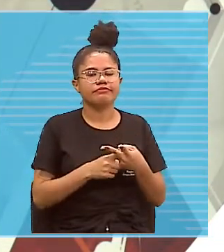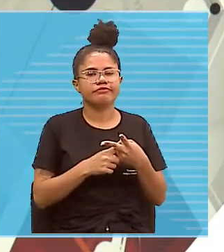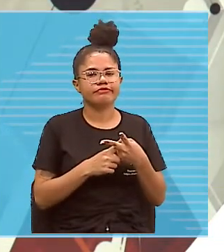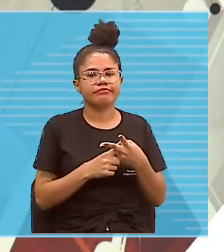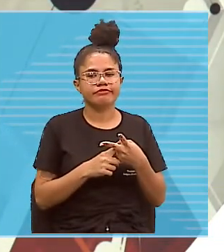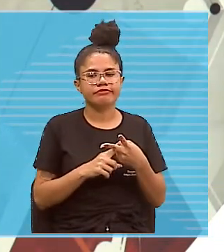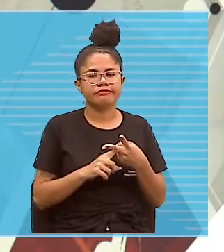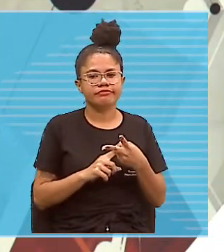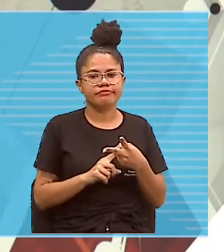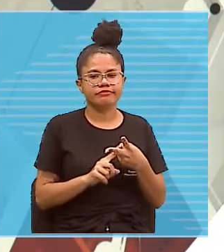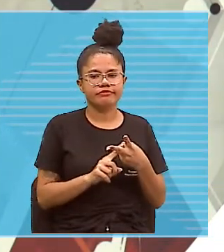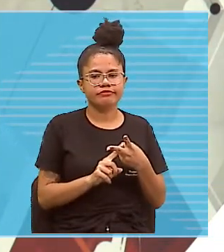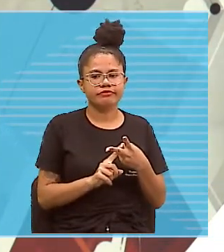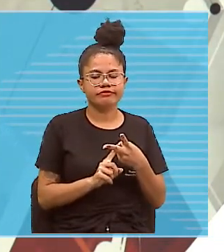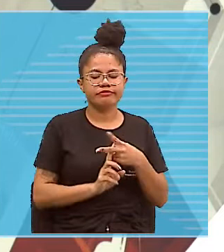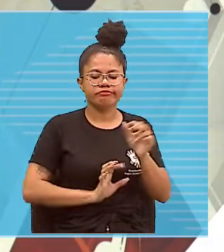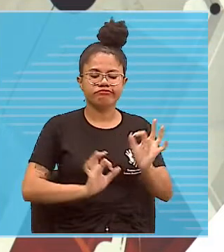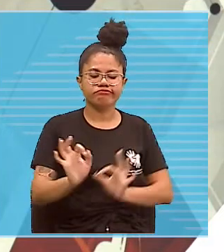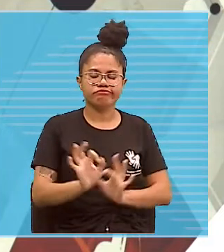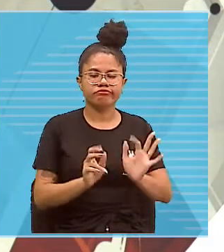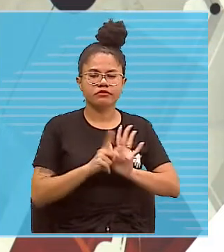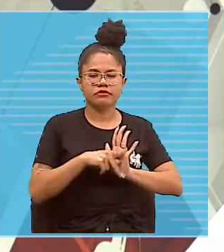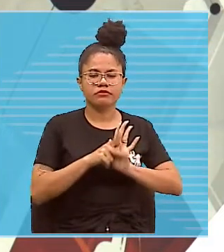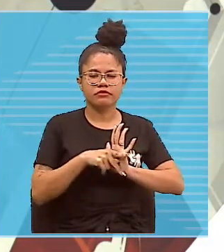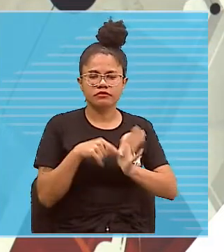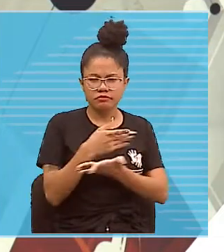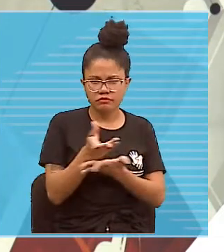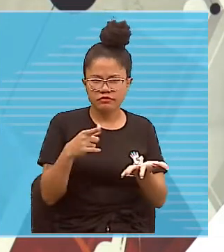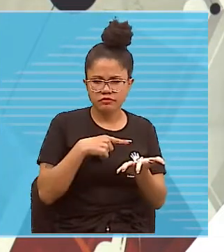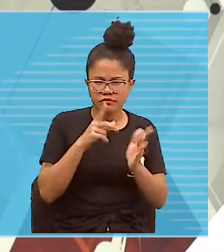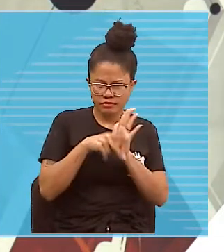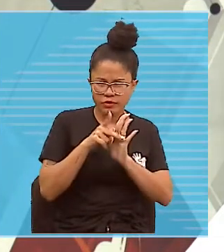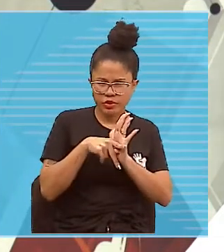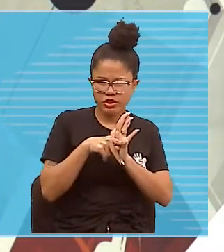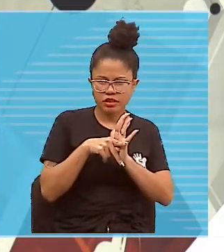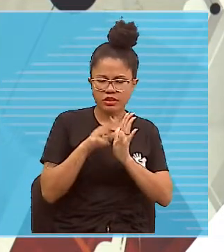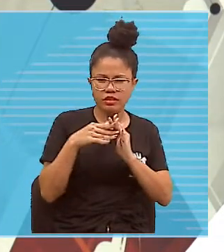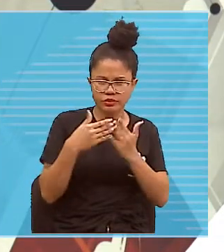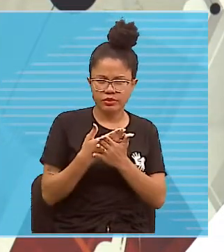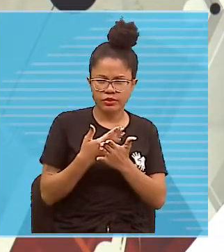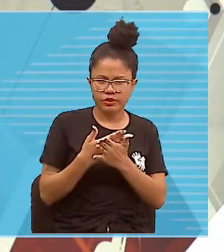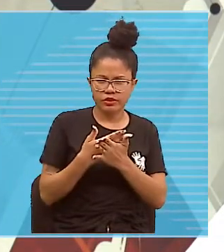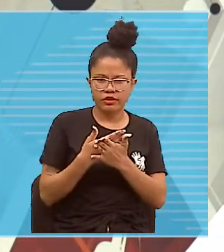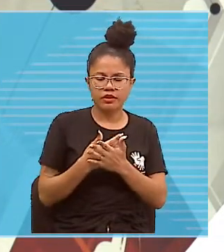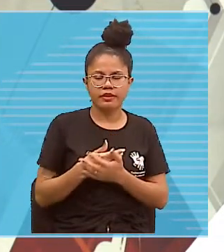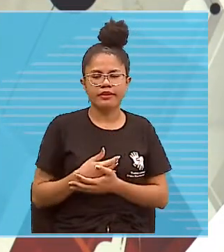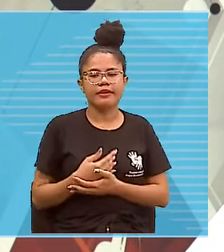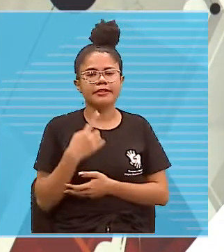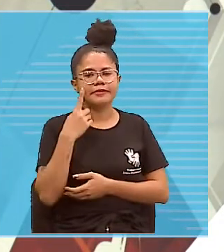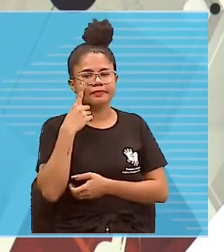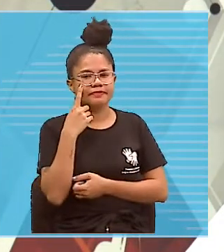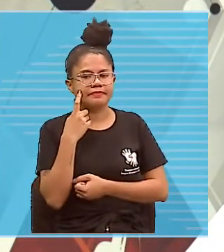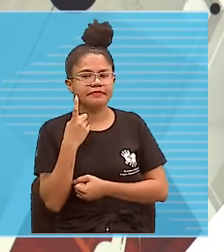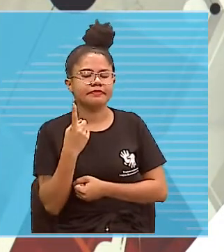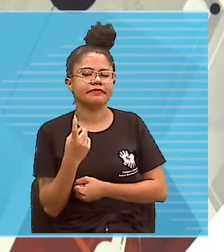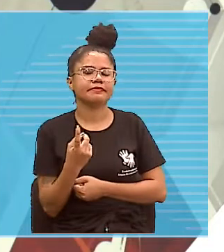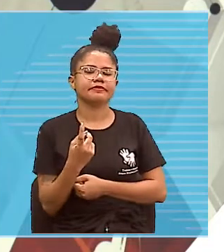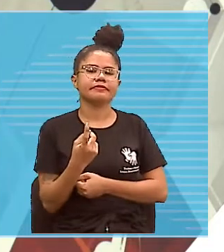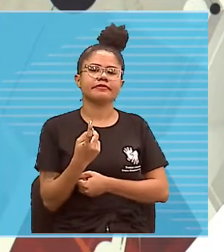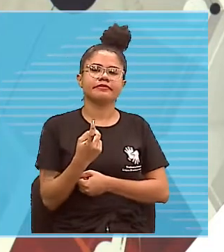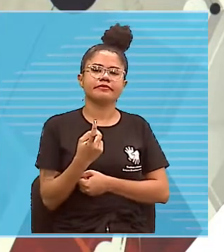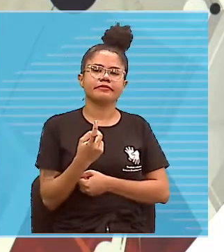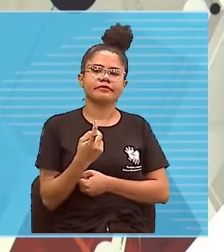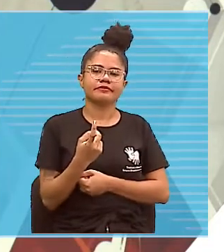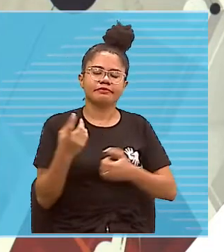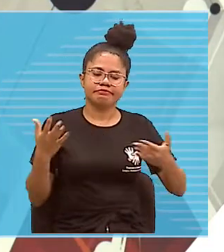vocês, estudantes que estão nos assistindo, possuem projetos na escola? Então, é interessante se mobilizar. Eu